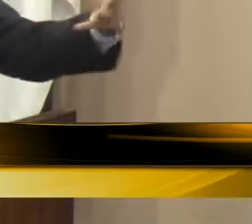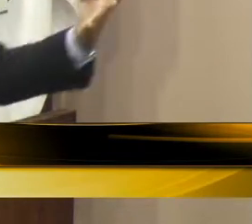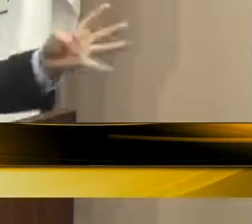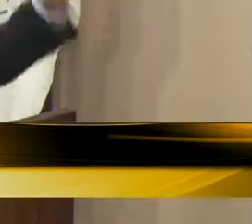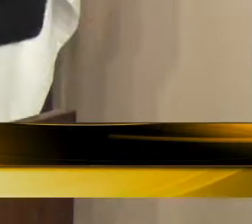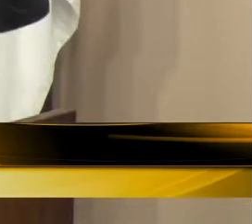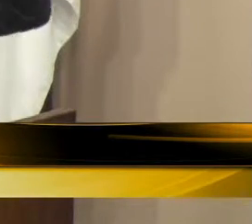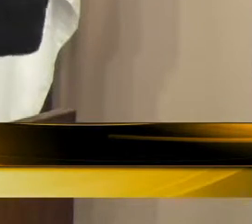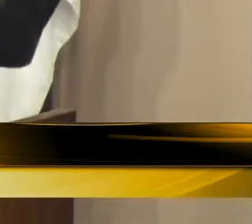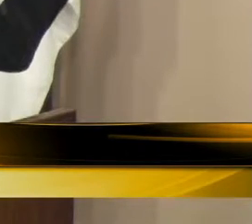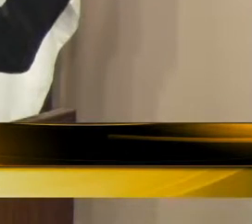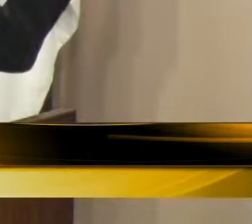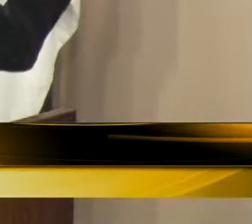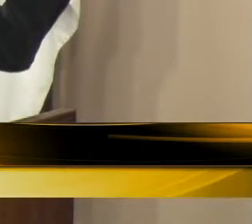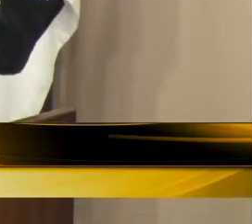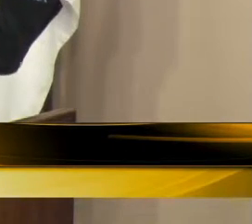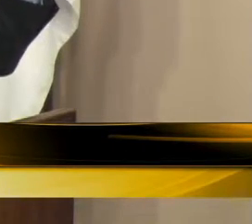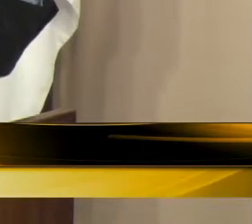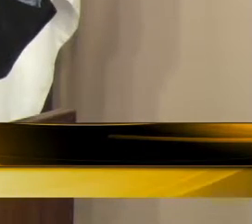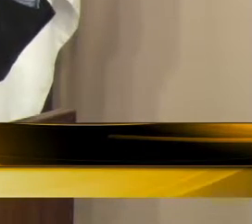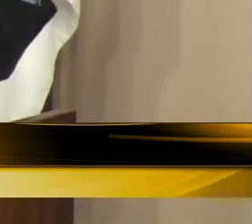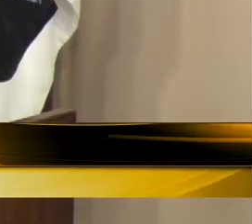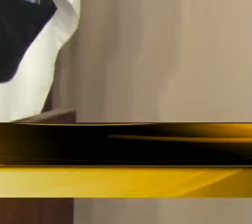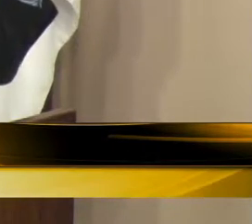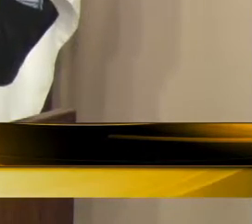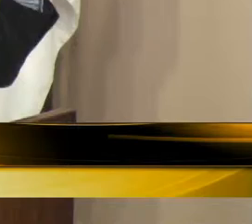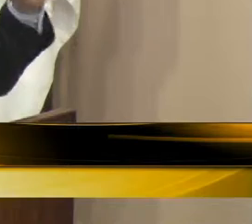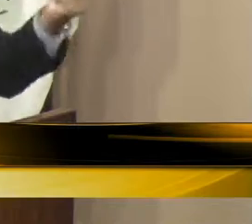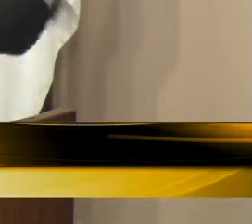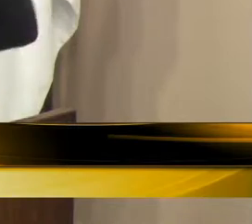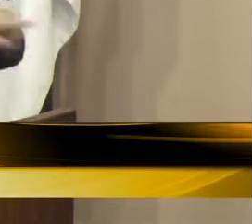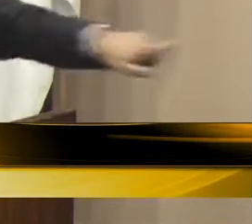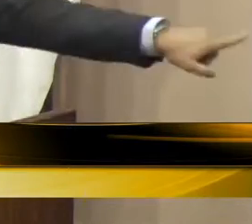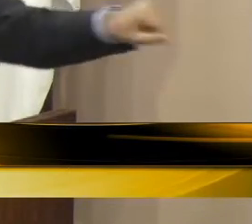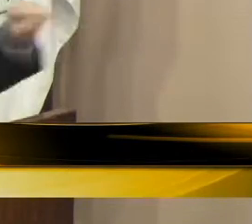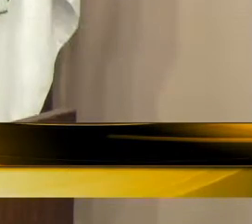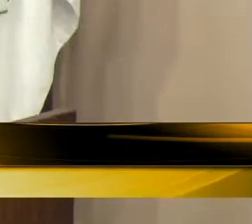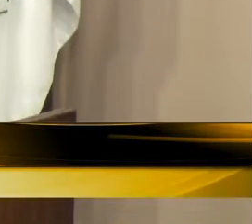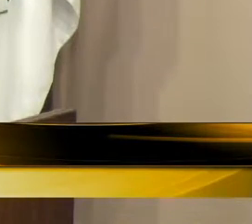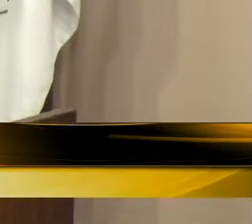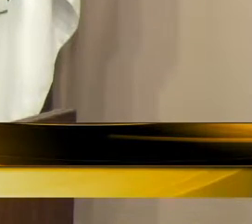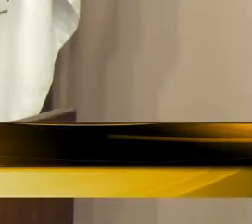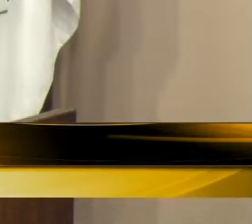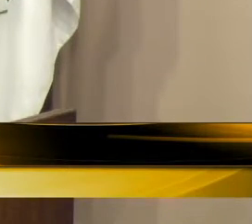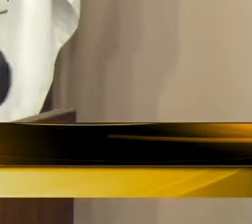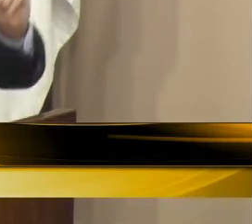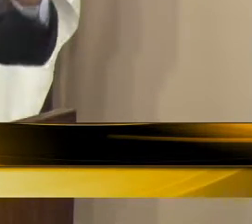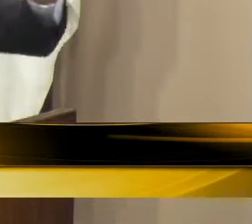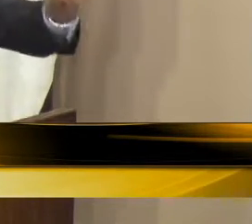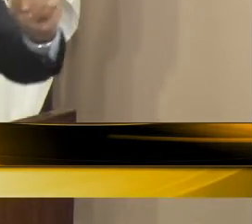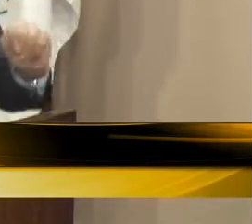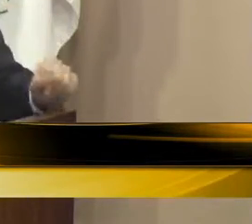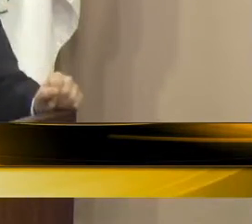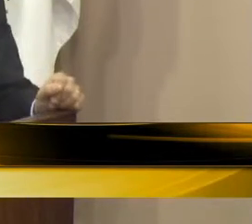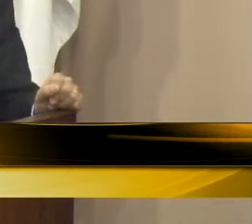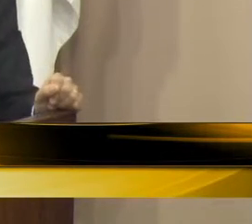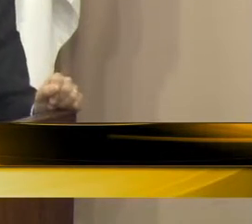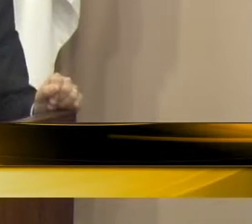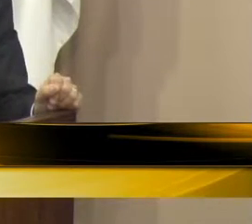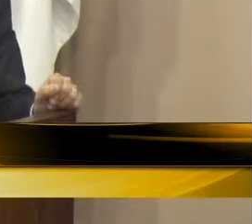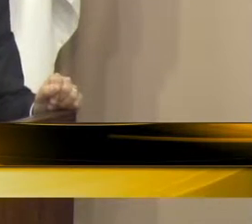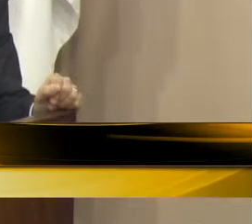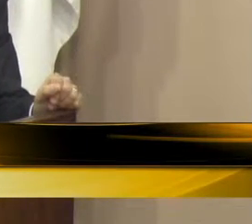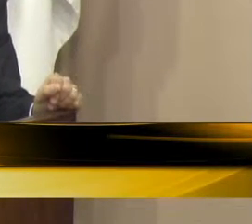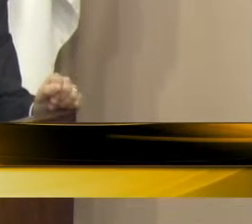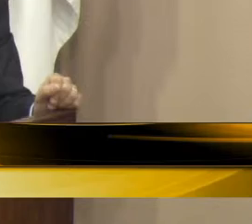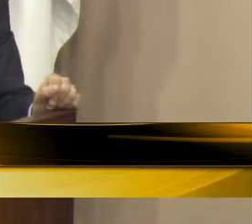gestão. Aprovamos os 4 anos das contas da gestão Alceu e Toninho e o SAMAI estava inserido nela. Então eu lhe cumprimento por